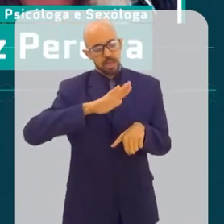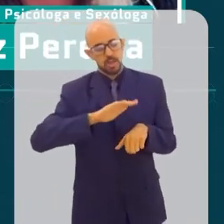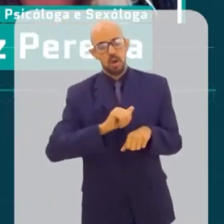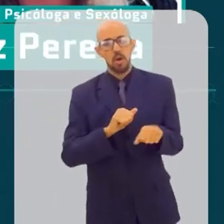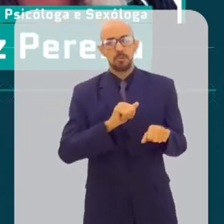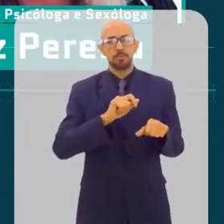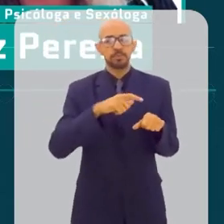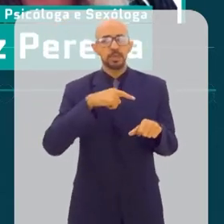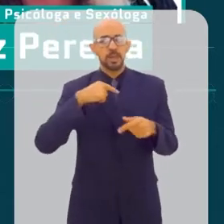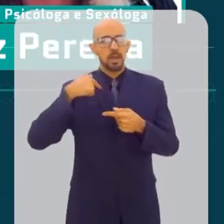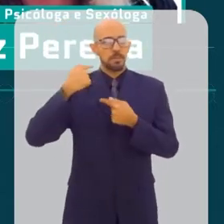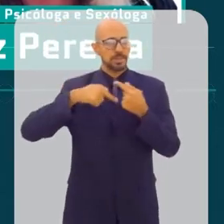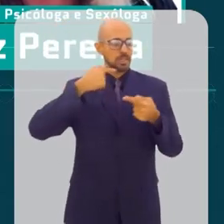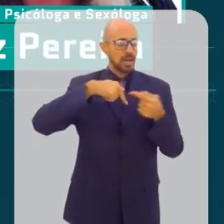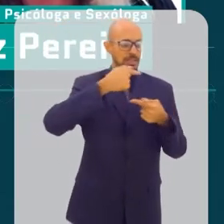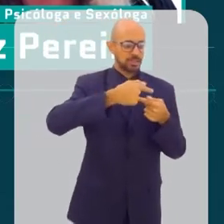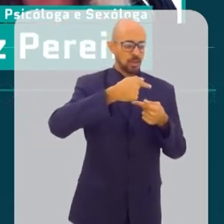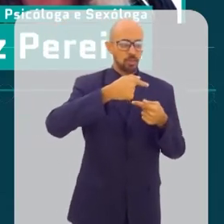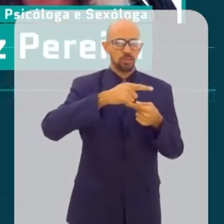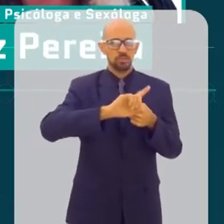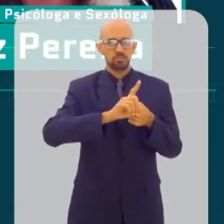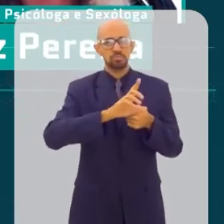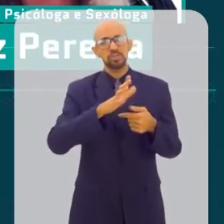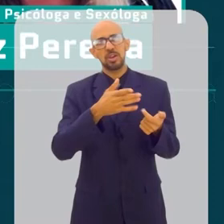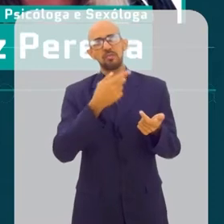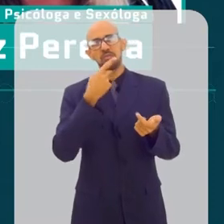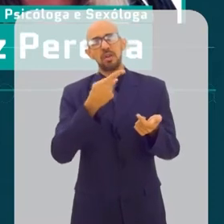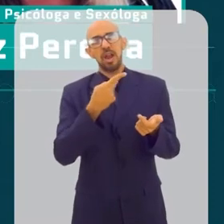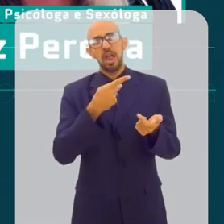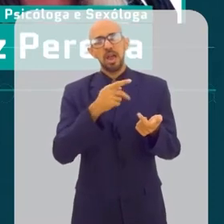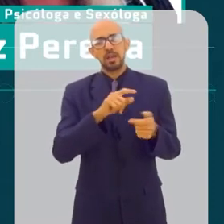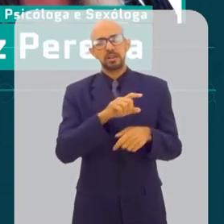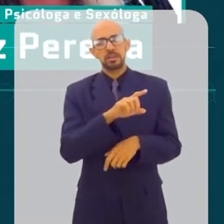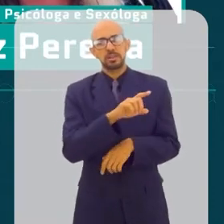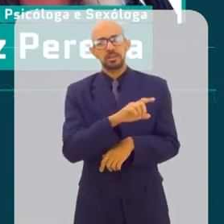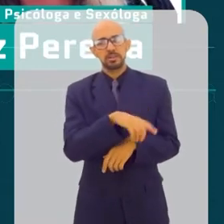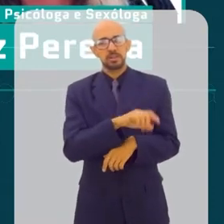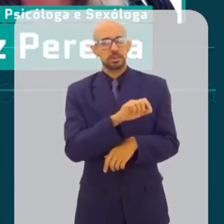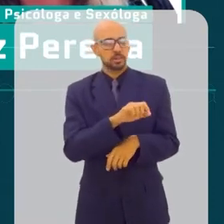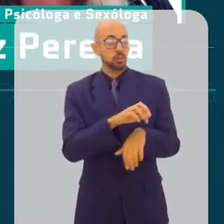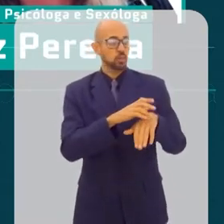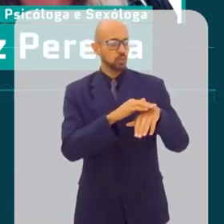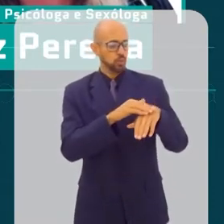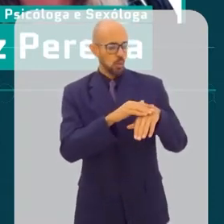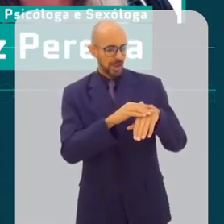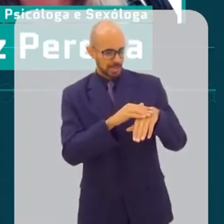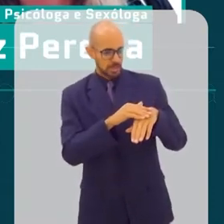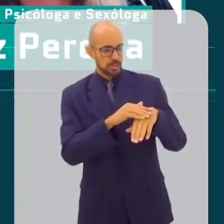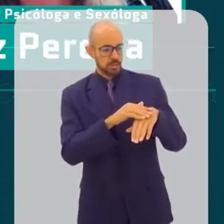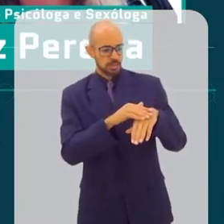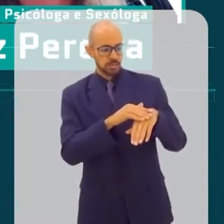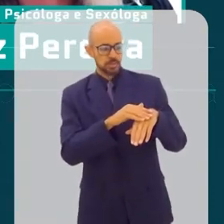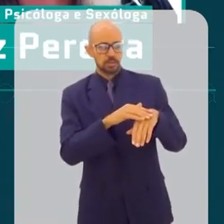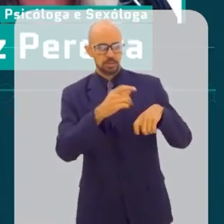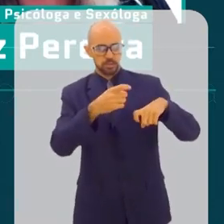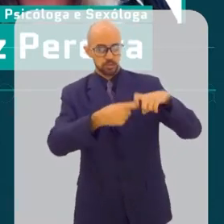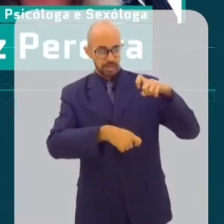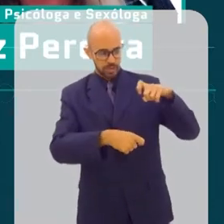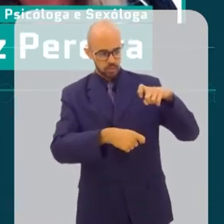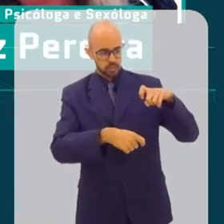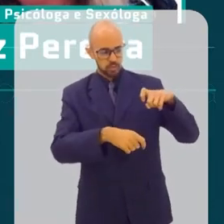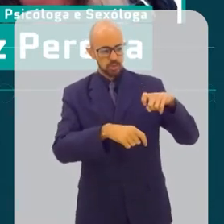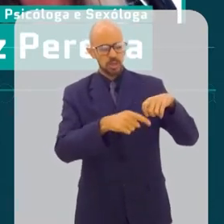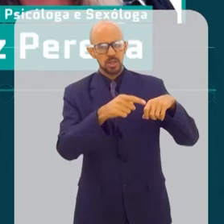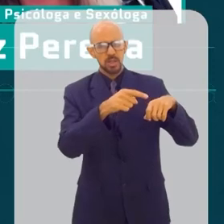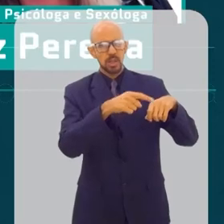elas são de uma geração aonde não se falava muito em DSTs, né? E isso faz